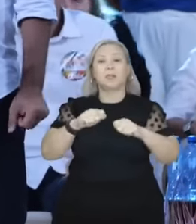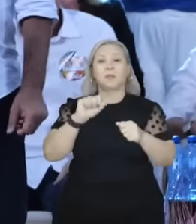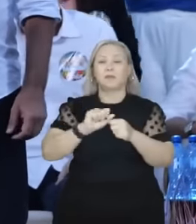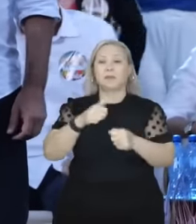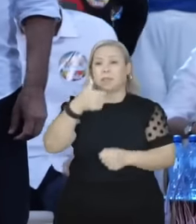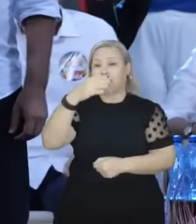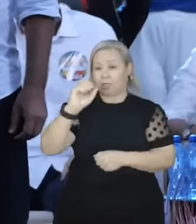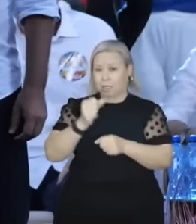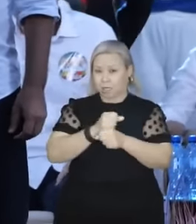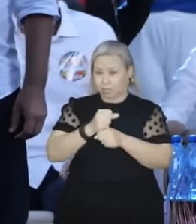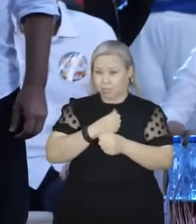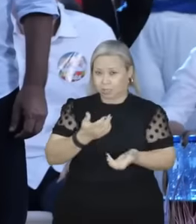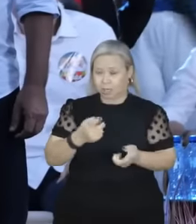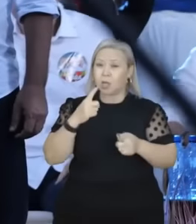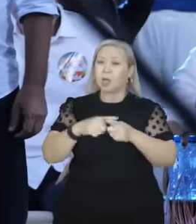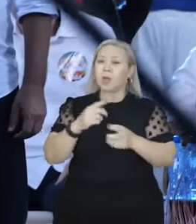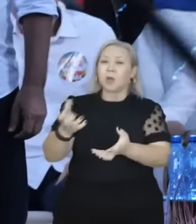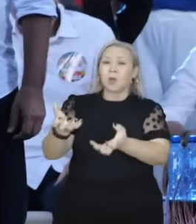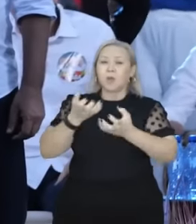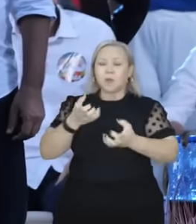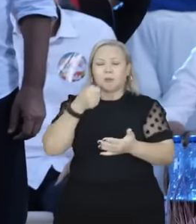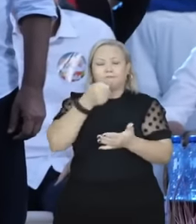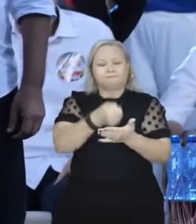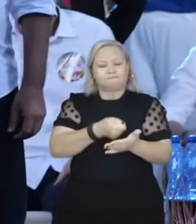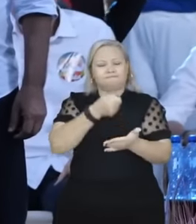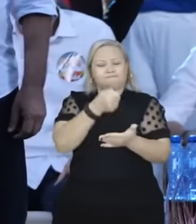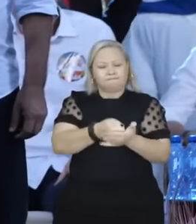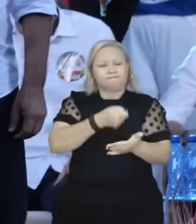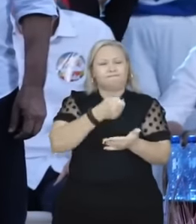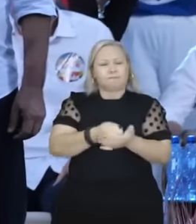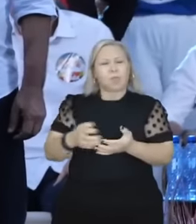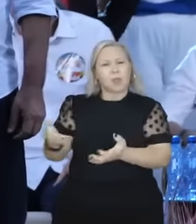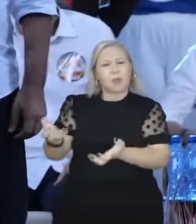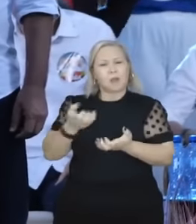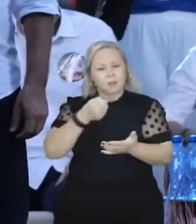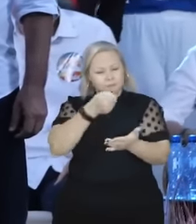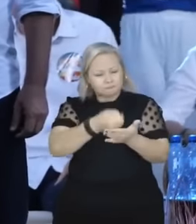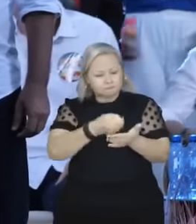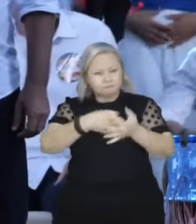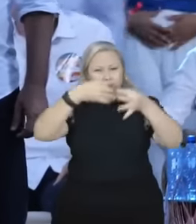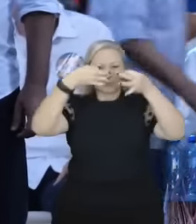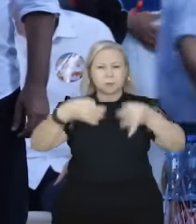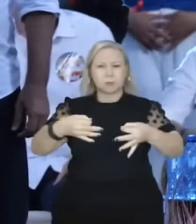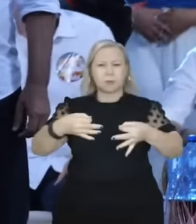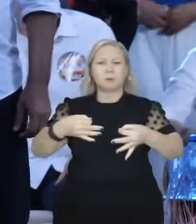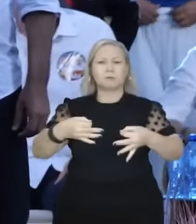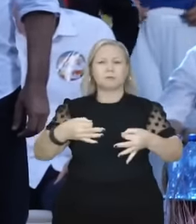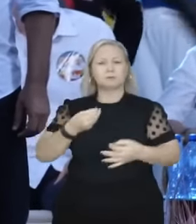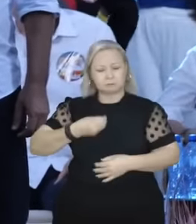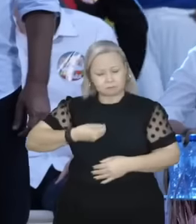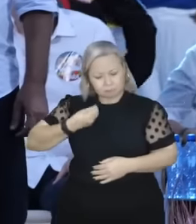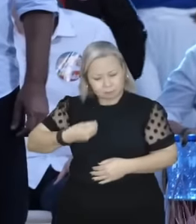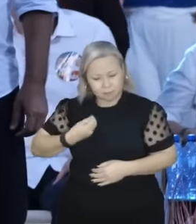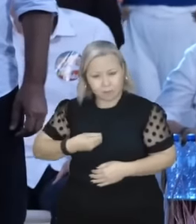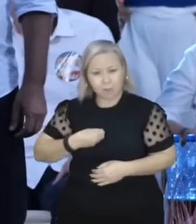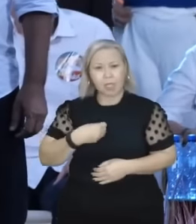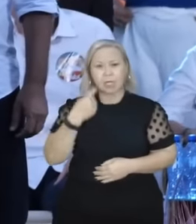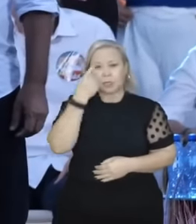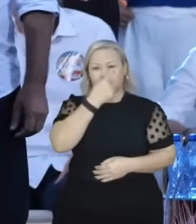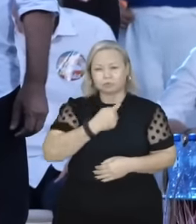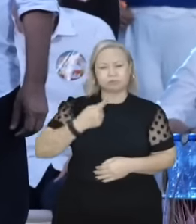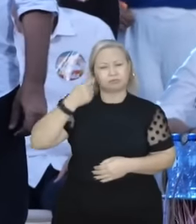me dedicar. Eu quero me dedicar de corpo e alma, 24 horas por dia, para que a